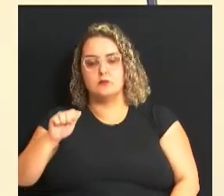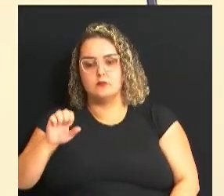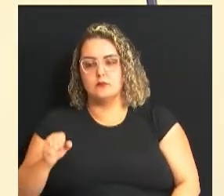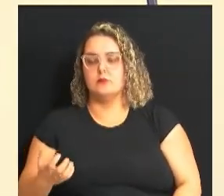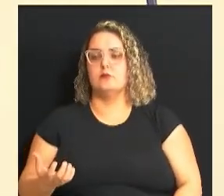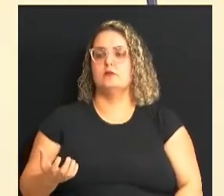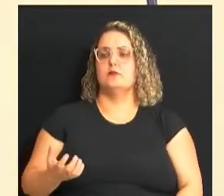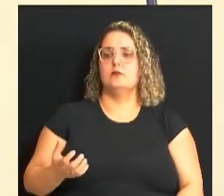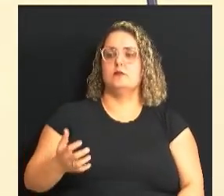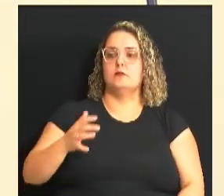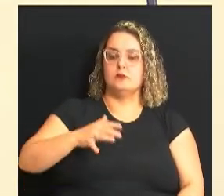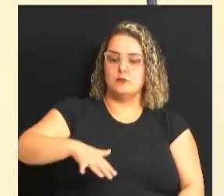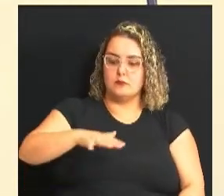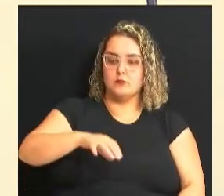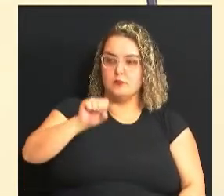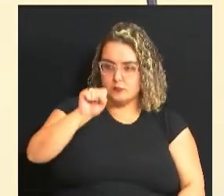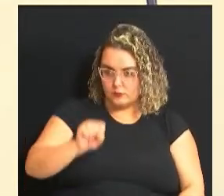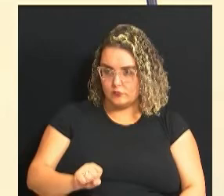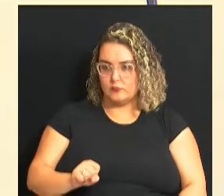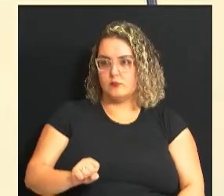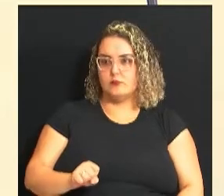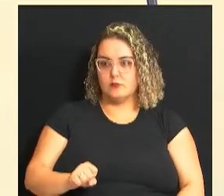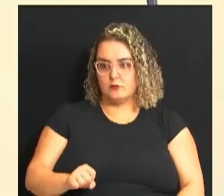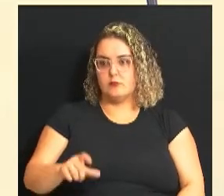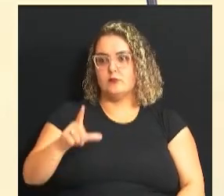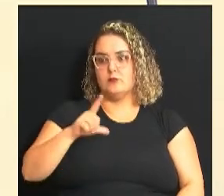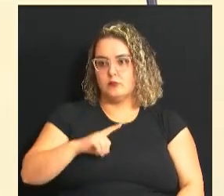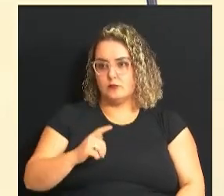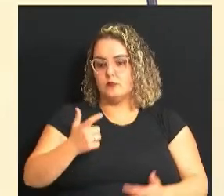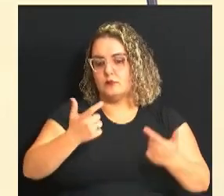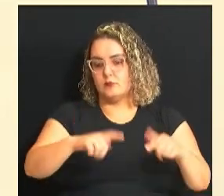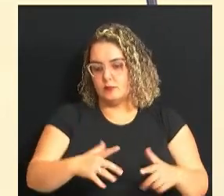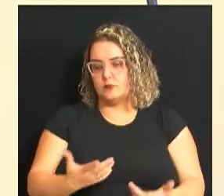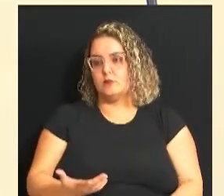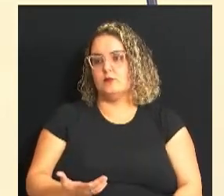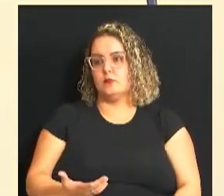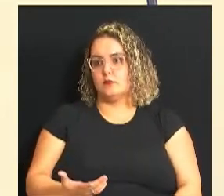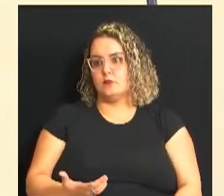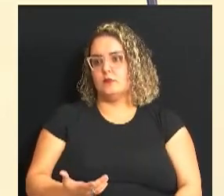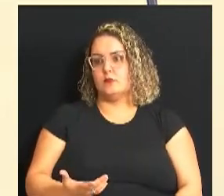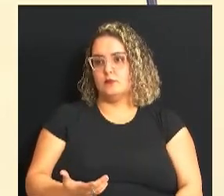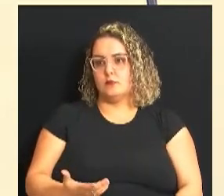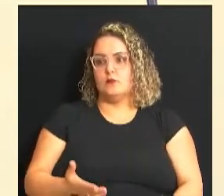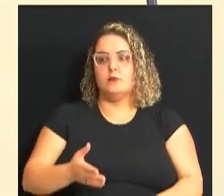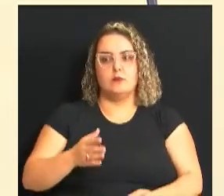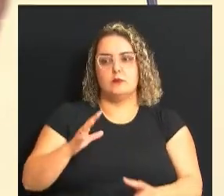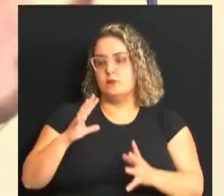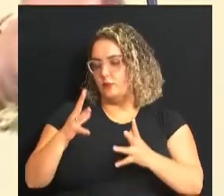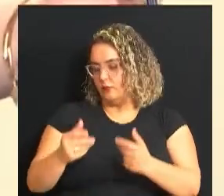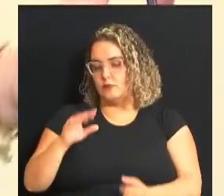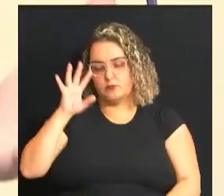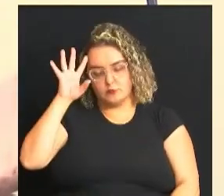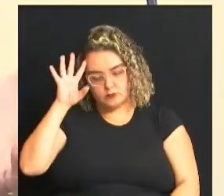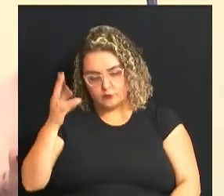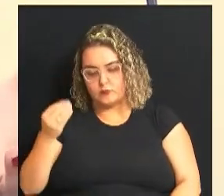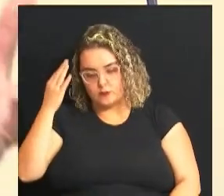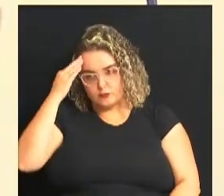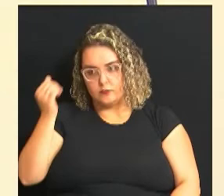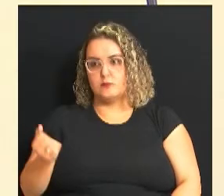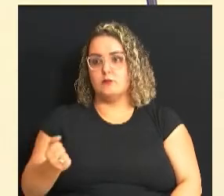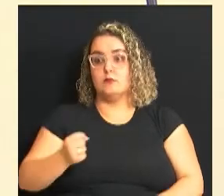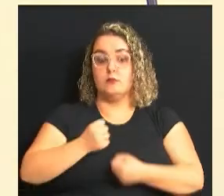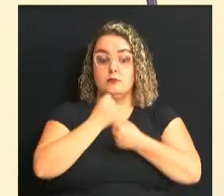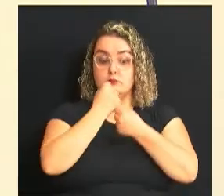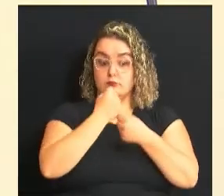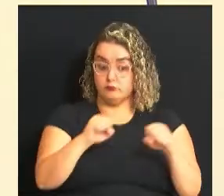que a região sul é a região onde será instalado o próximo conselho. É de conhecimento de todos que é uma região muito extensa